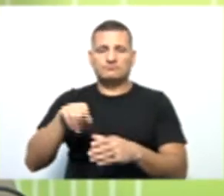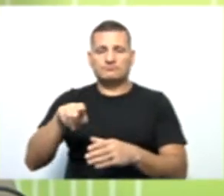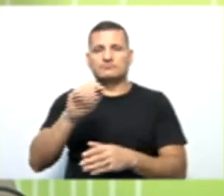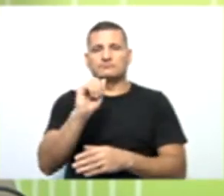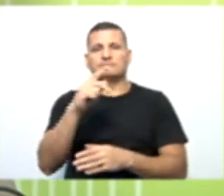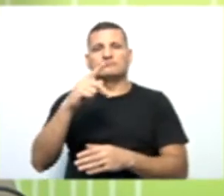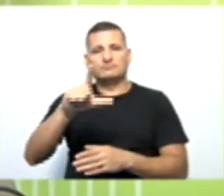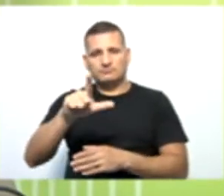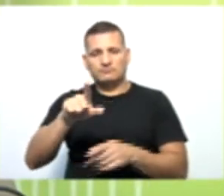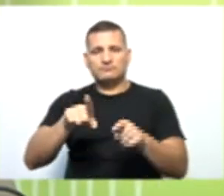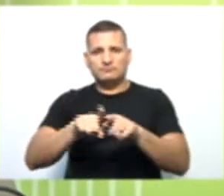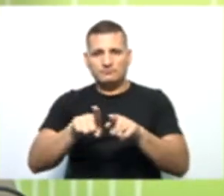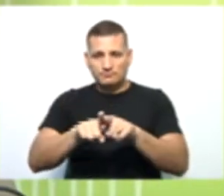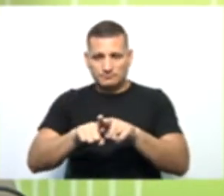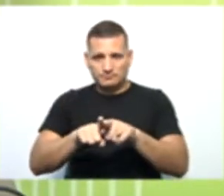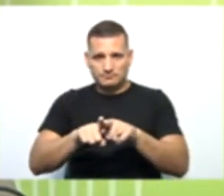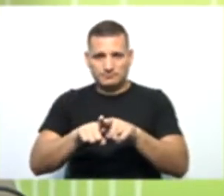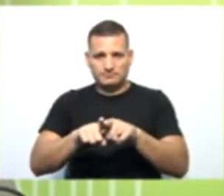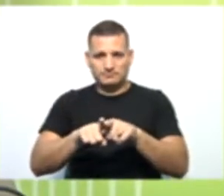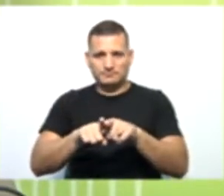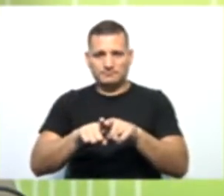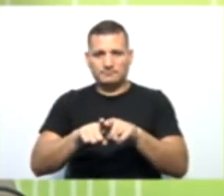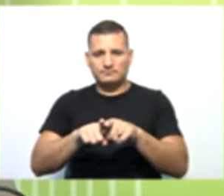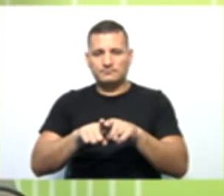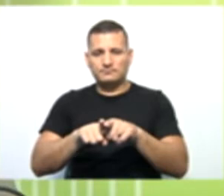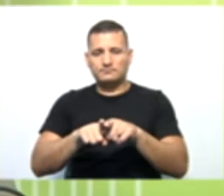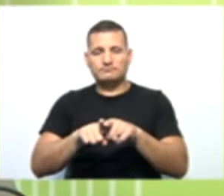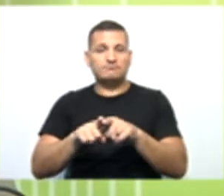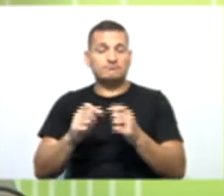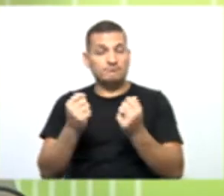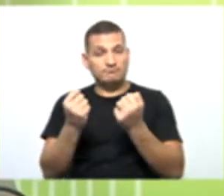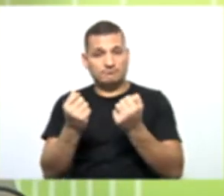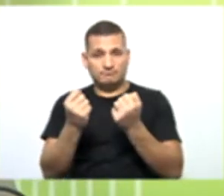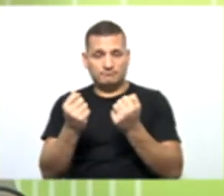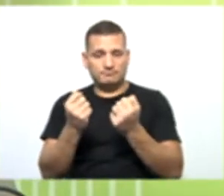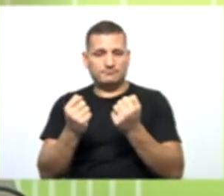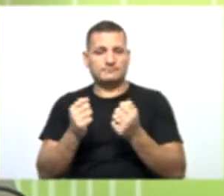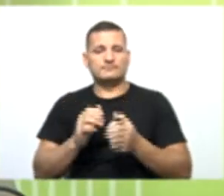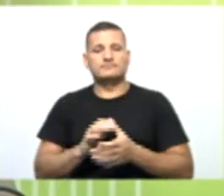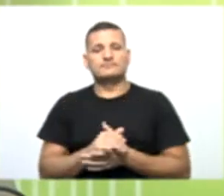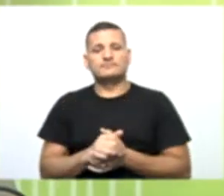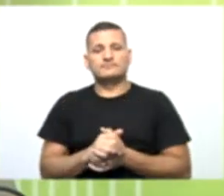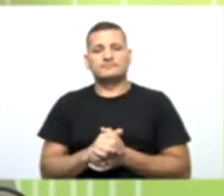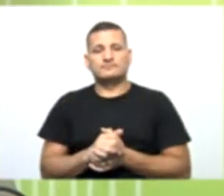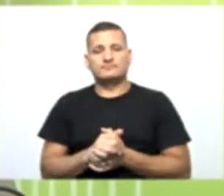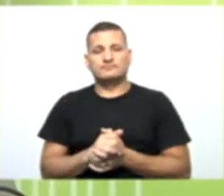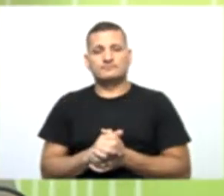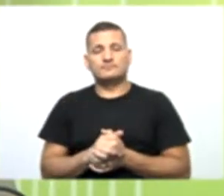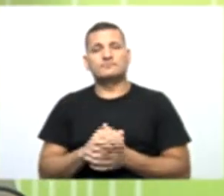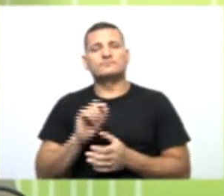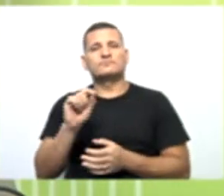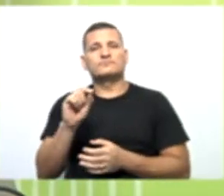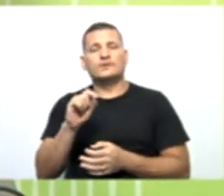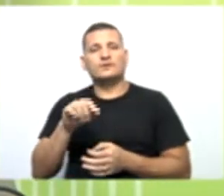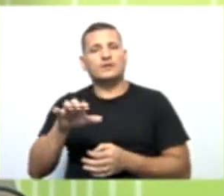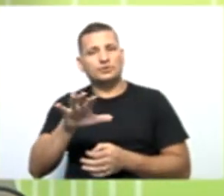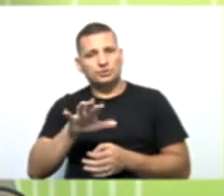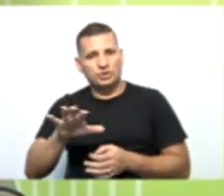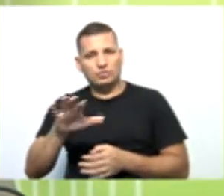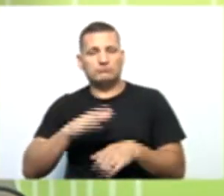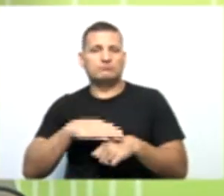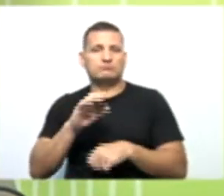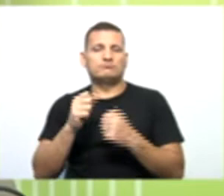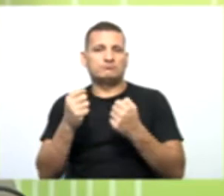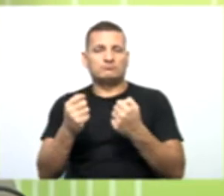arranjos produtivos locais, também saindo fortes e deixando nossa região mais